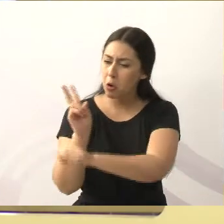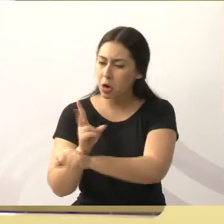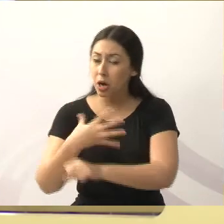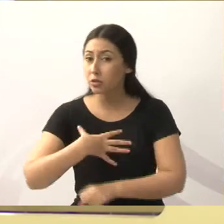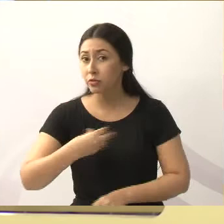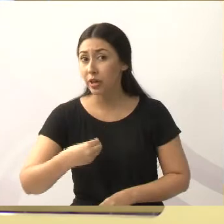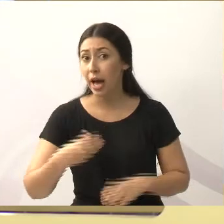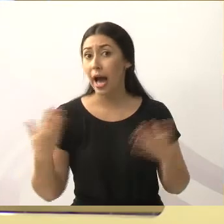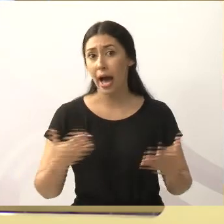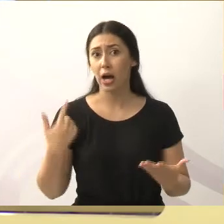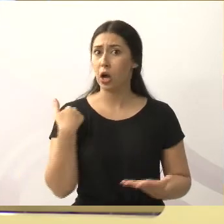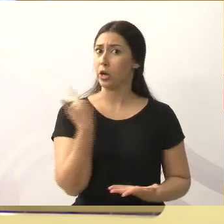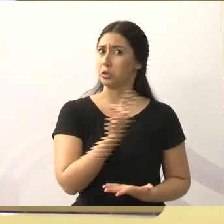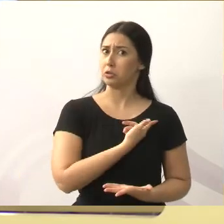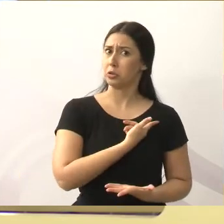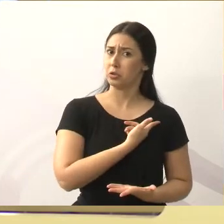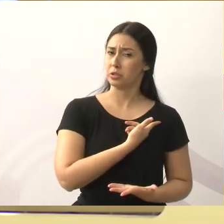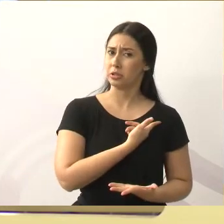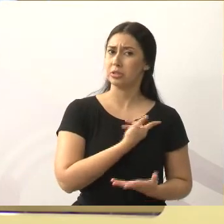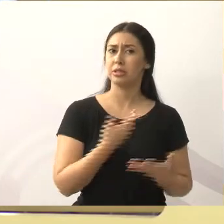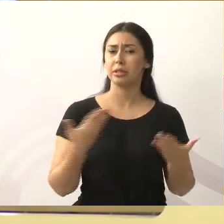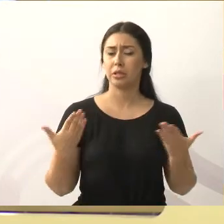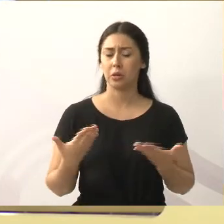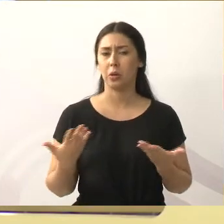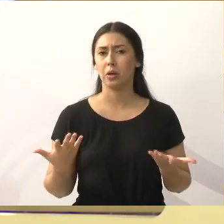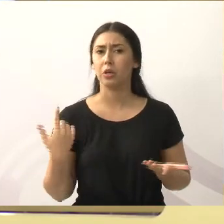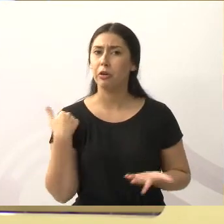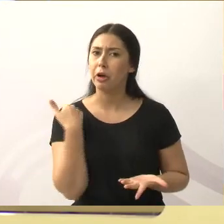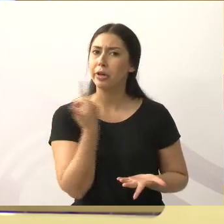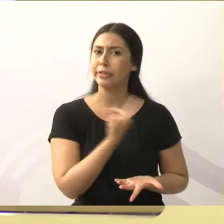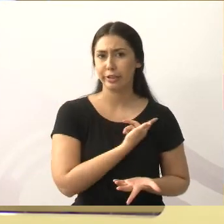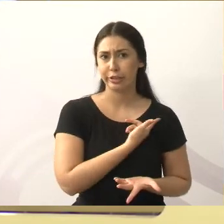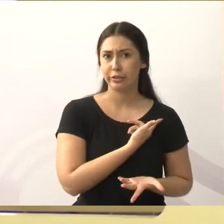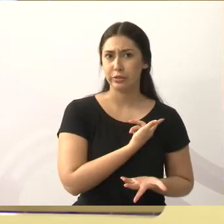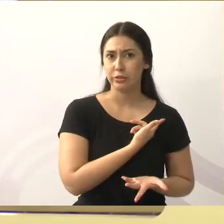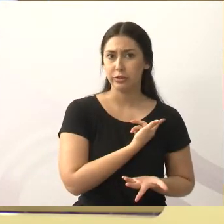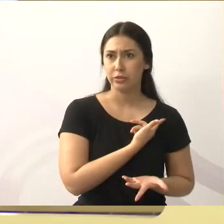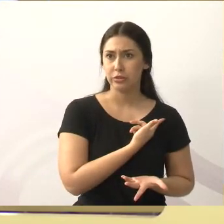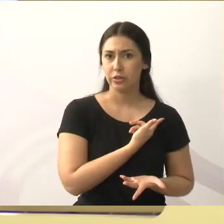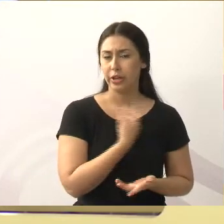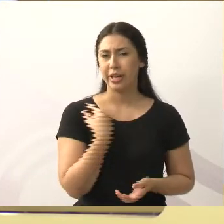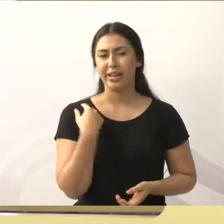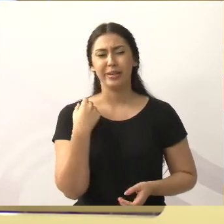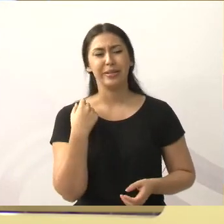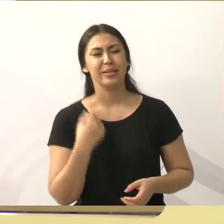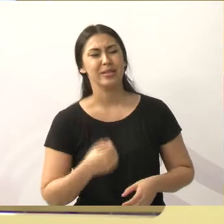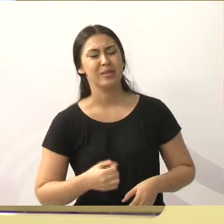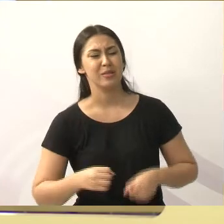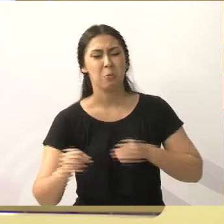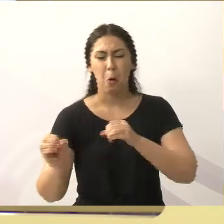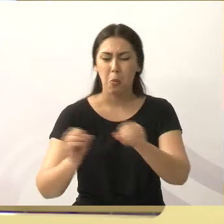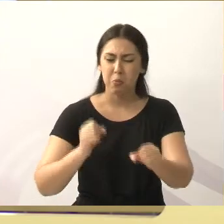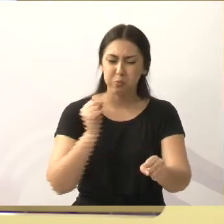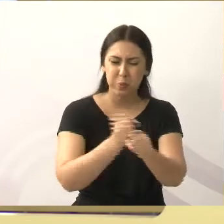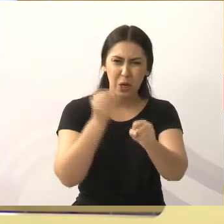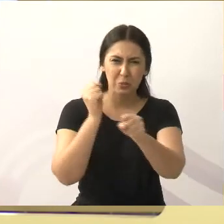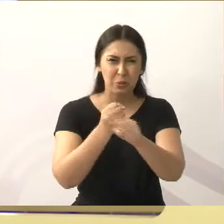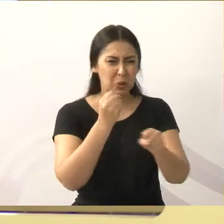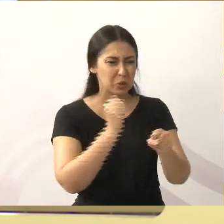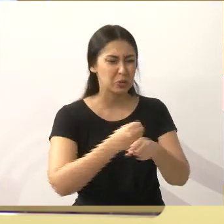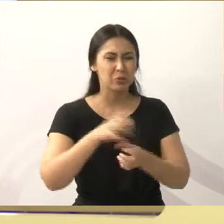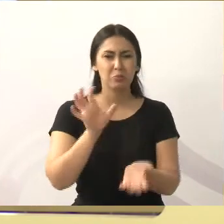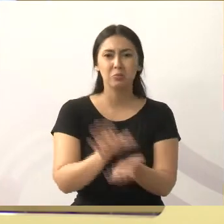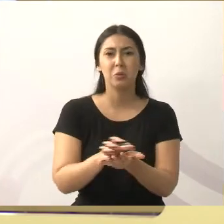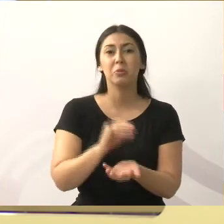Agora nós, 45 anos de Jacareí, viemos construir nessa cidade, jogar